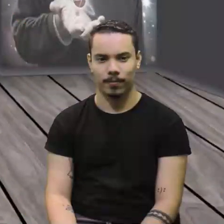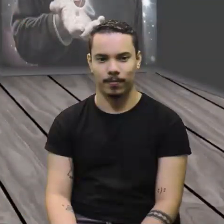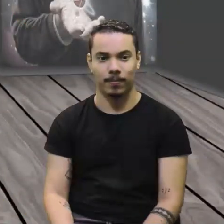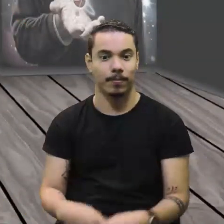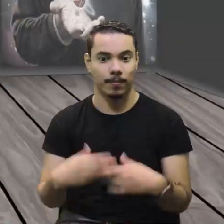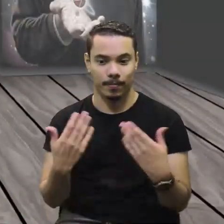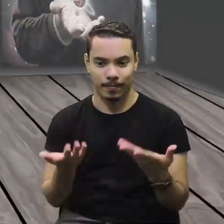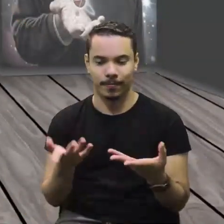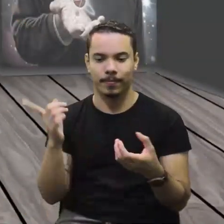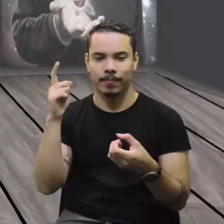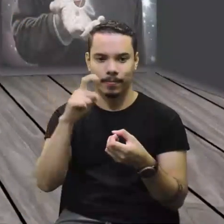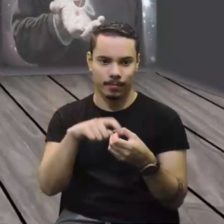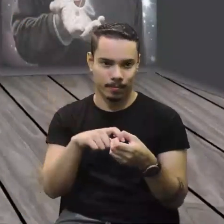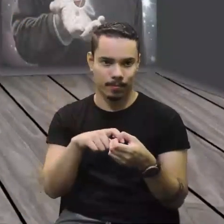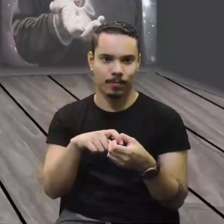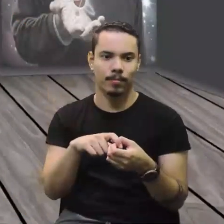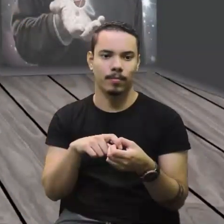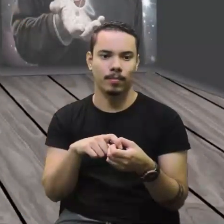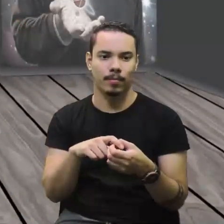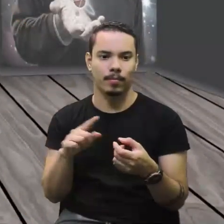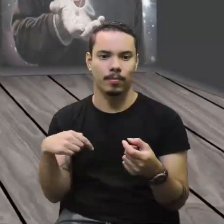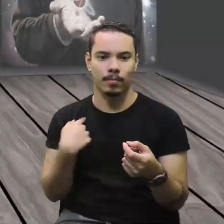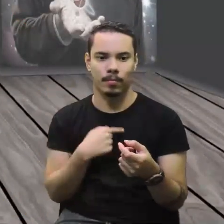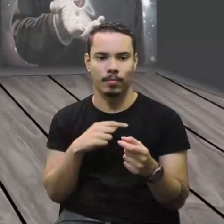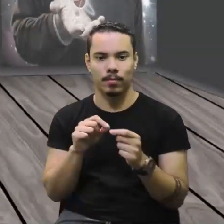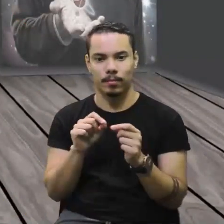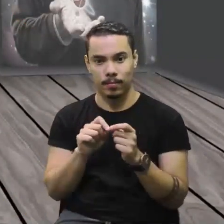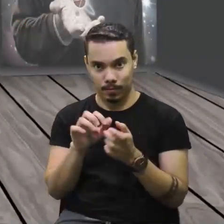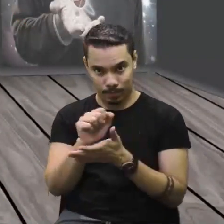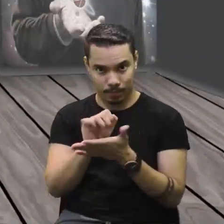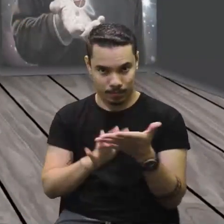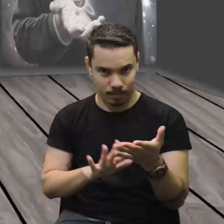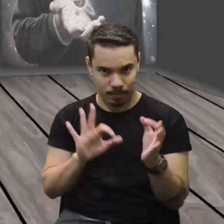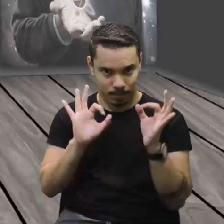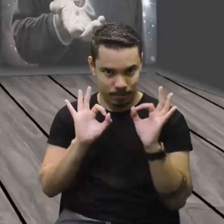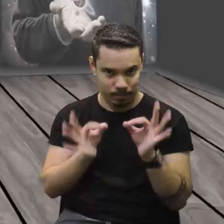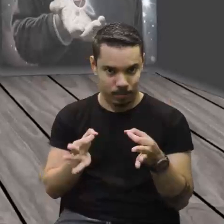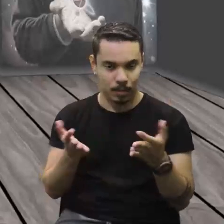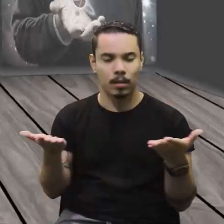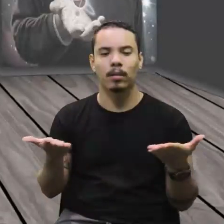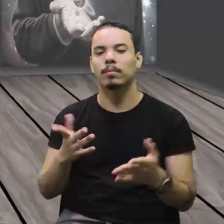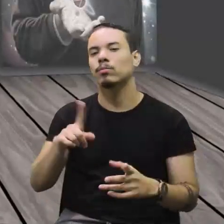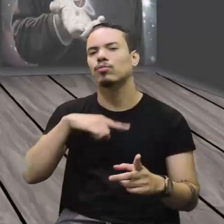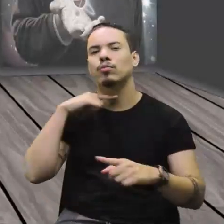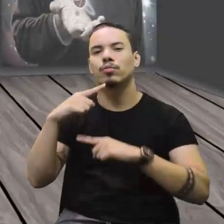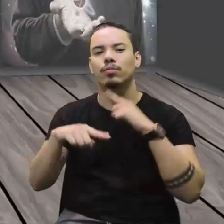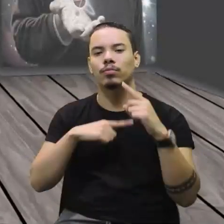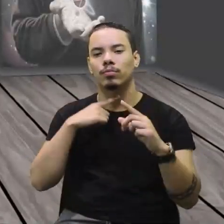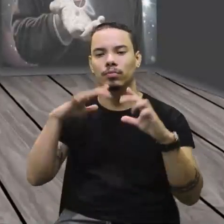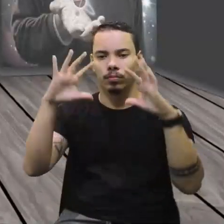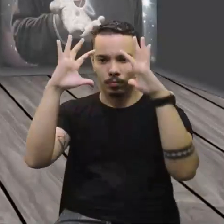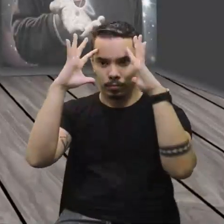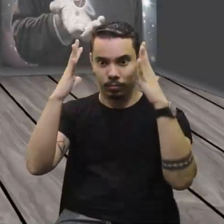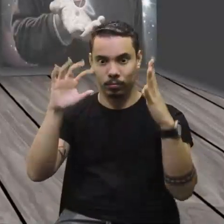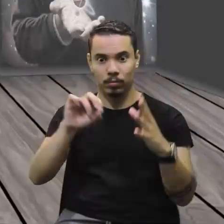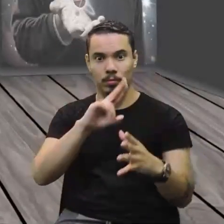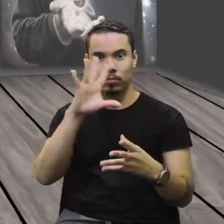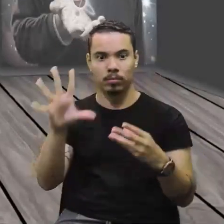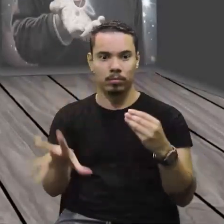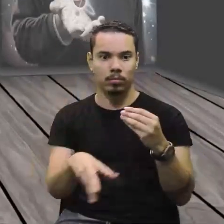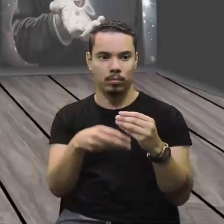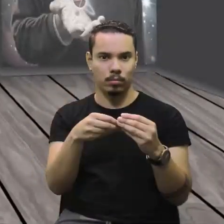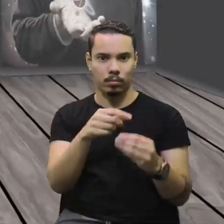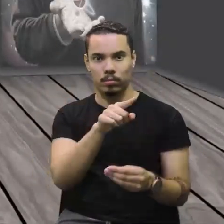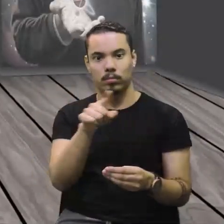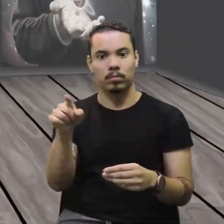E aí, pessoal, retornamos, né, para a nossa atividade. Fizeram, agora a gente vai lá para tirar alguma dúvida ou complementar aquilo que você